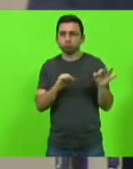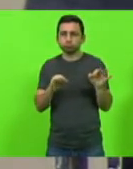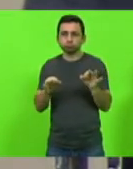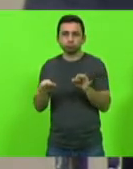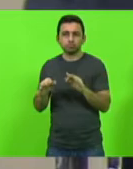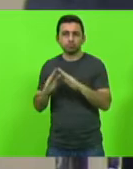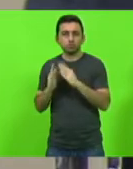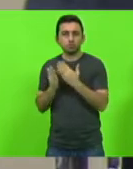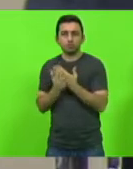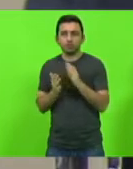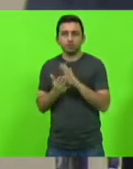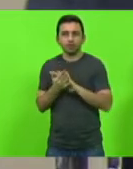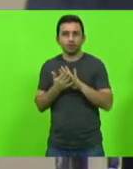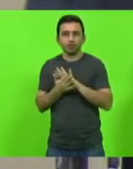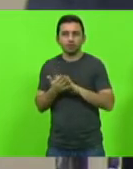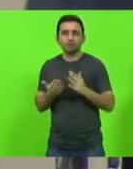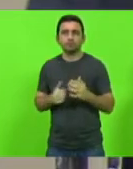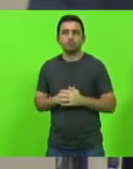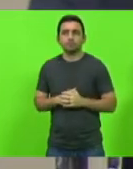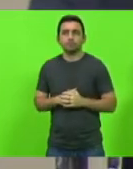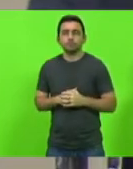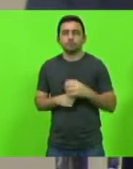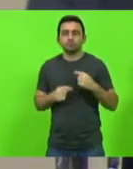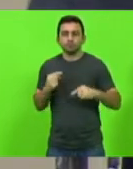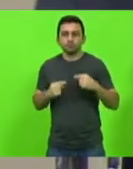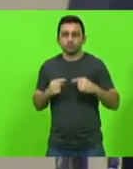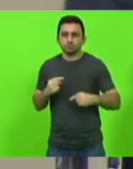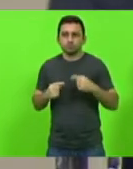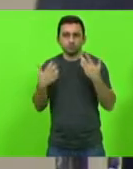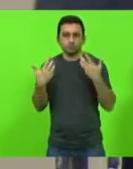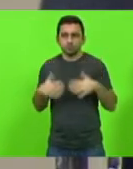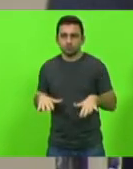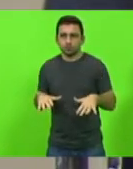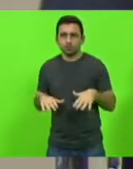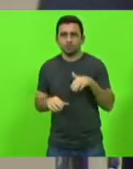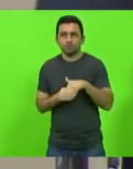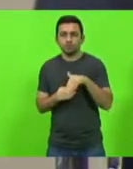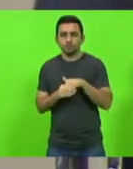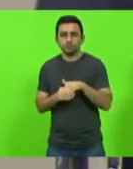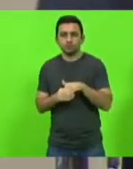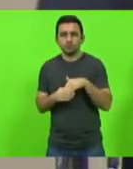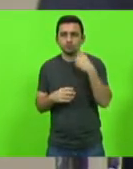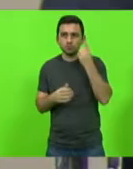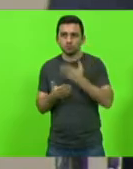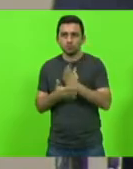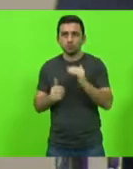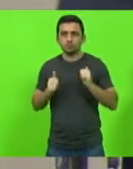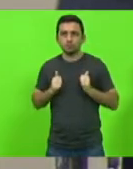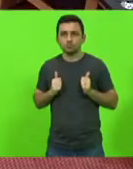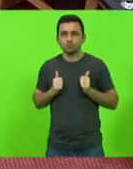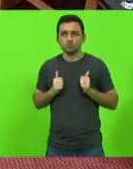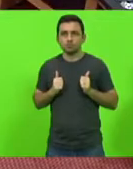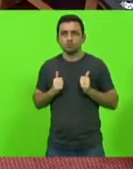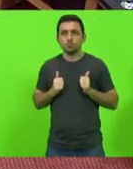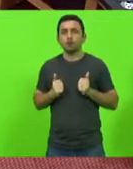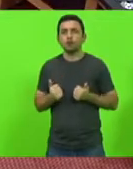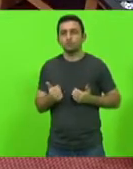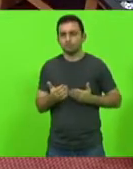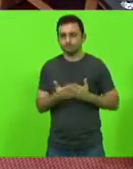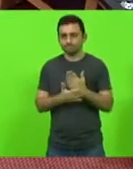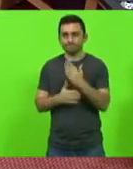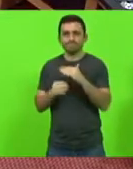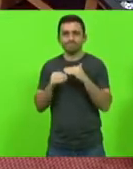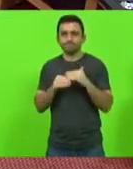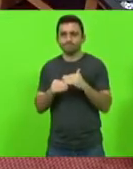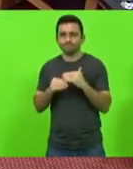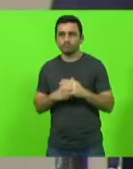escolares em discussão não havendo quem queira discutir em votação deputados que aprovam permaneça como se encontra aprovado